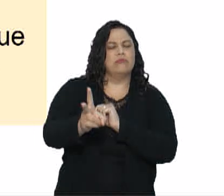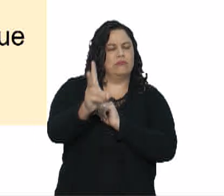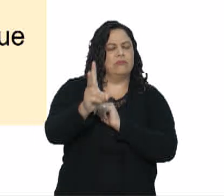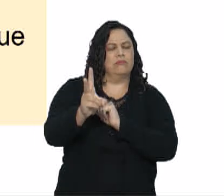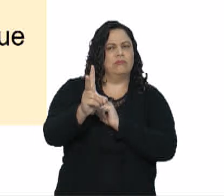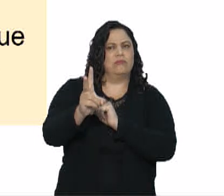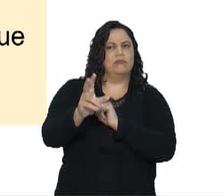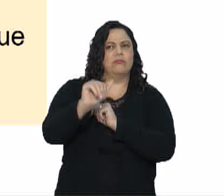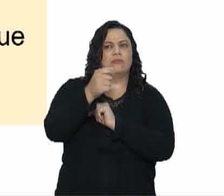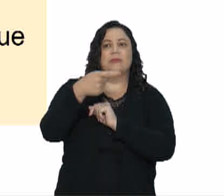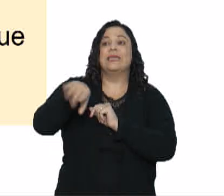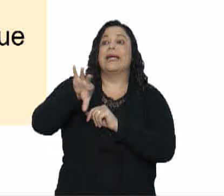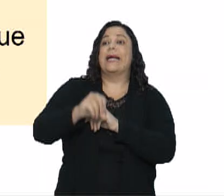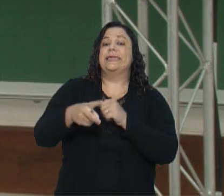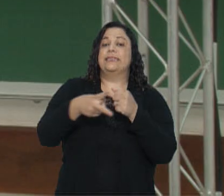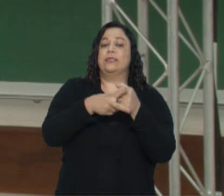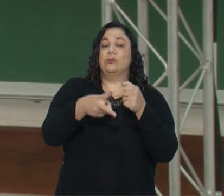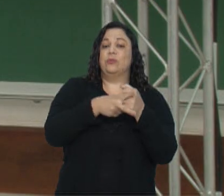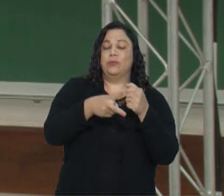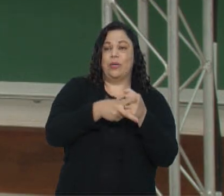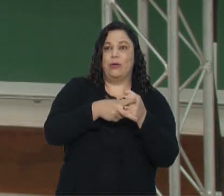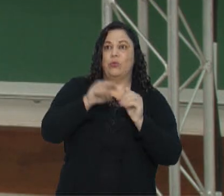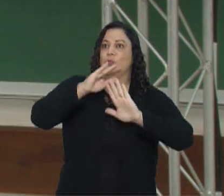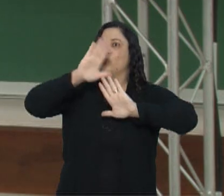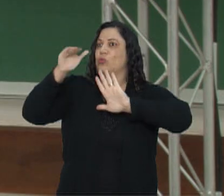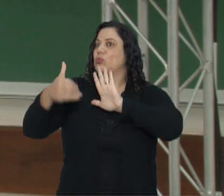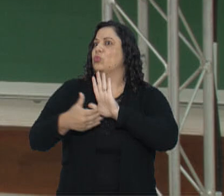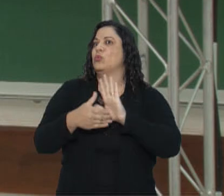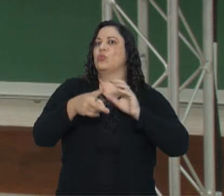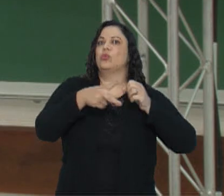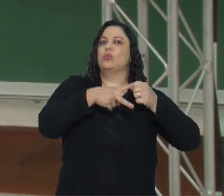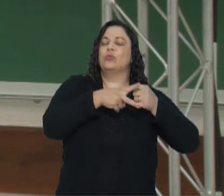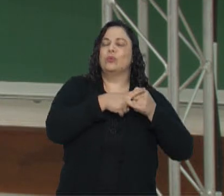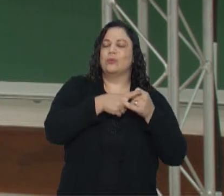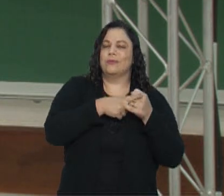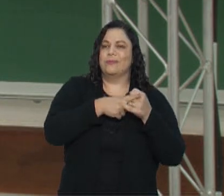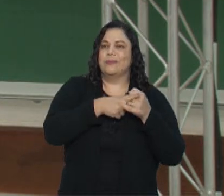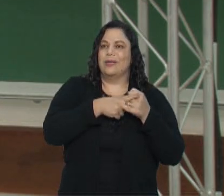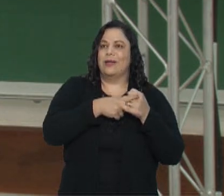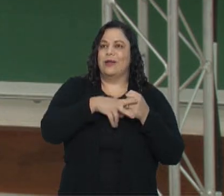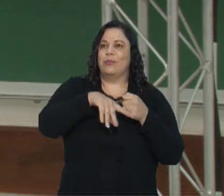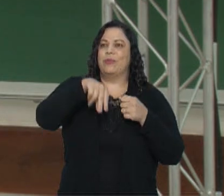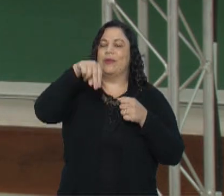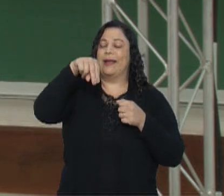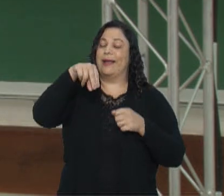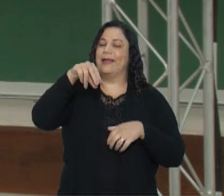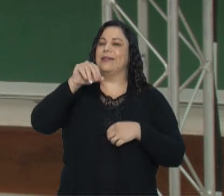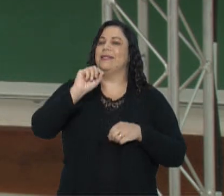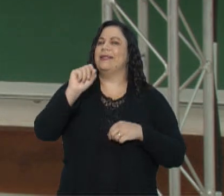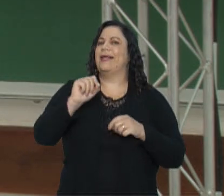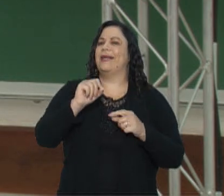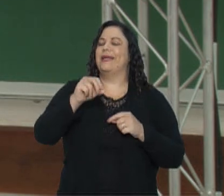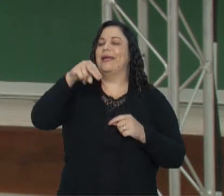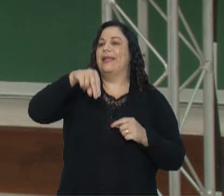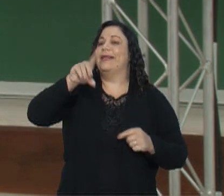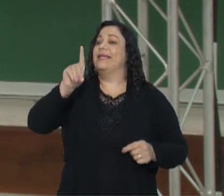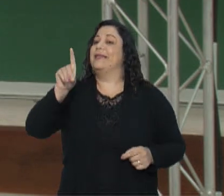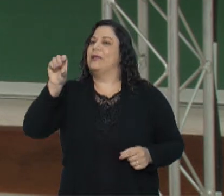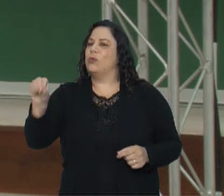de ação do verbo. Ou seja, todos os verbos terminados em NDO,